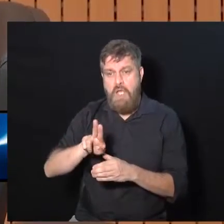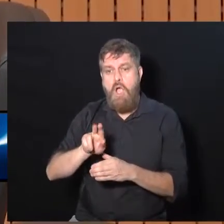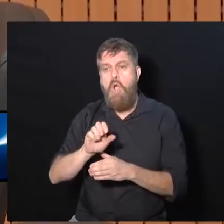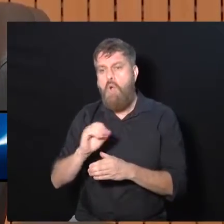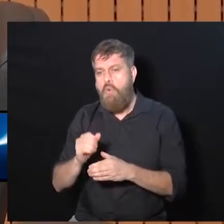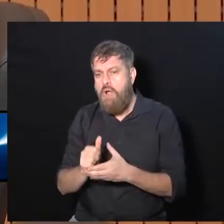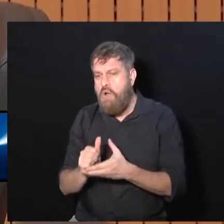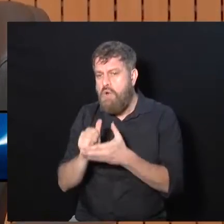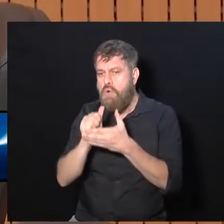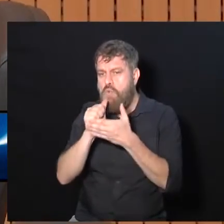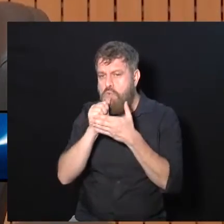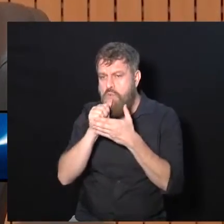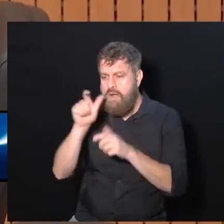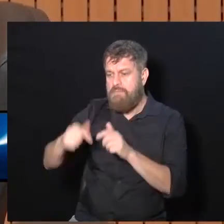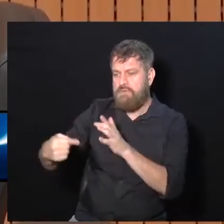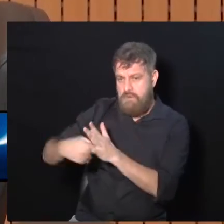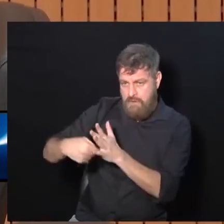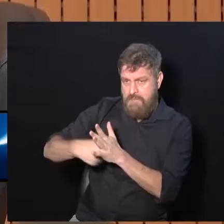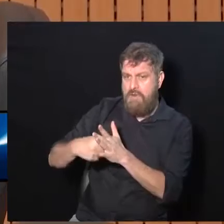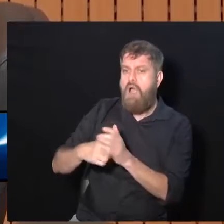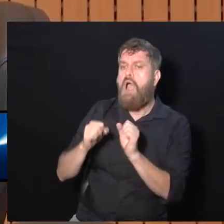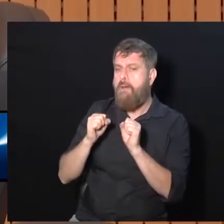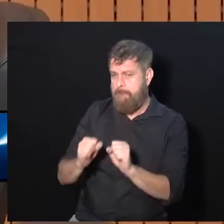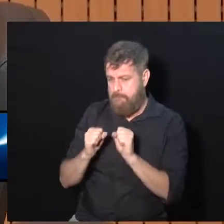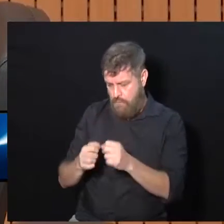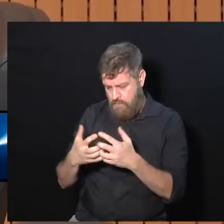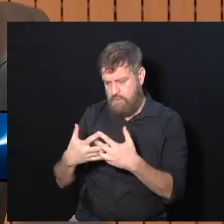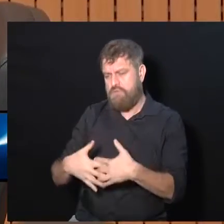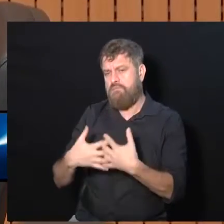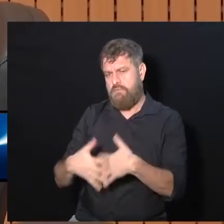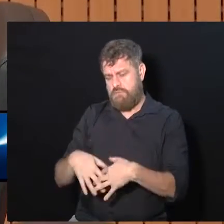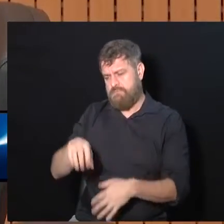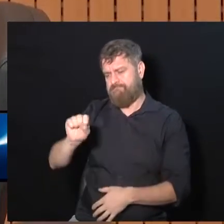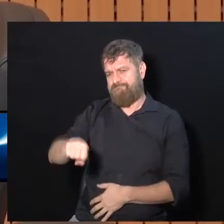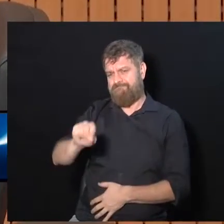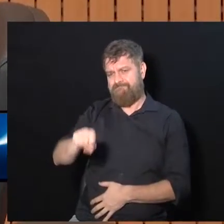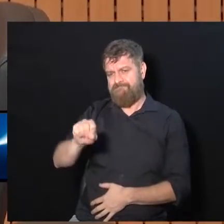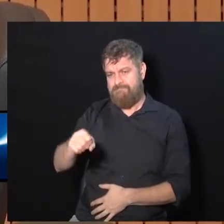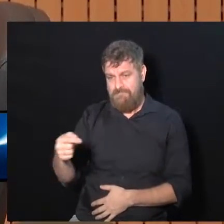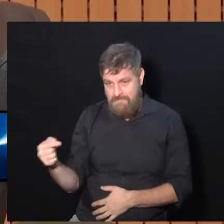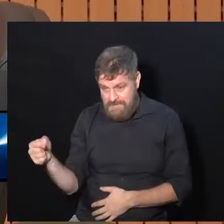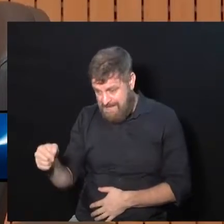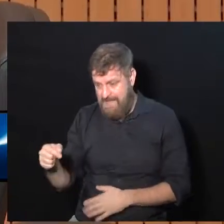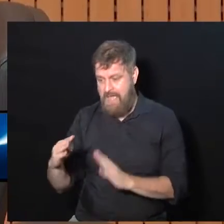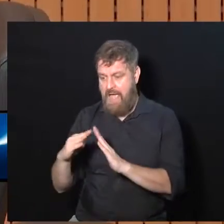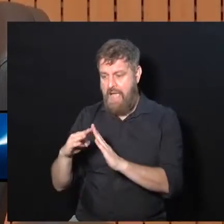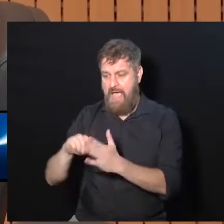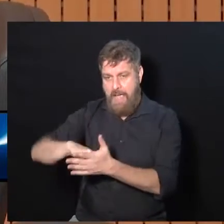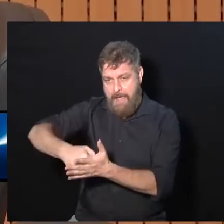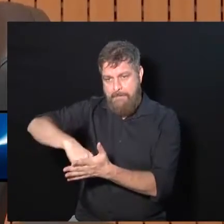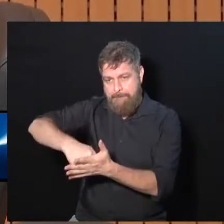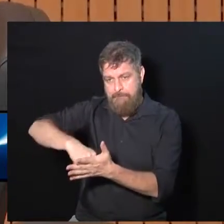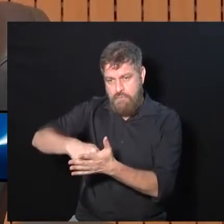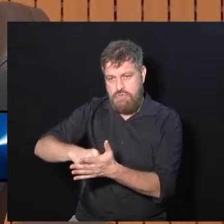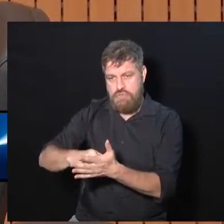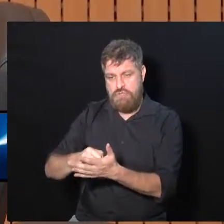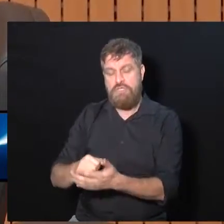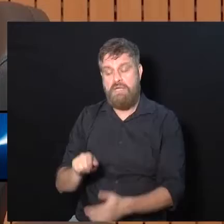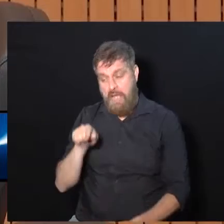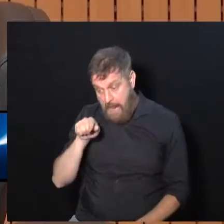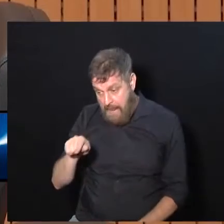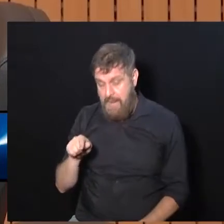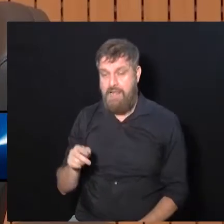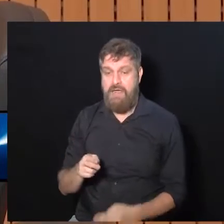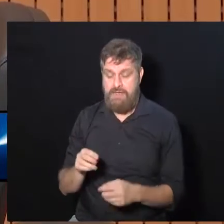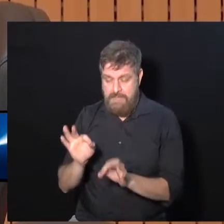lá se realmente é bom, se funciona, eu falo, não, pode dar, que realmente funciona, feito pela Botica da Família. Então, eu gostaria muito que a